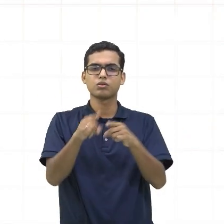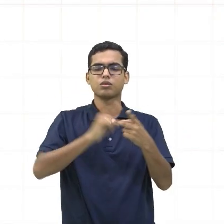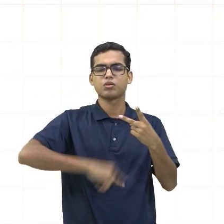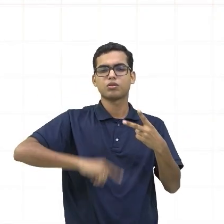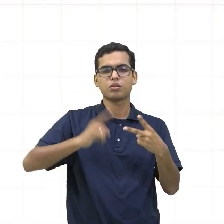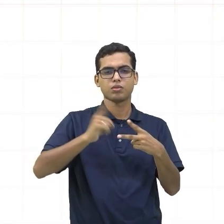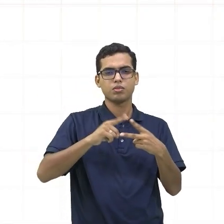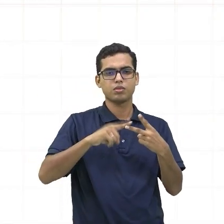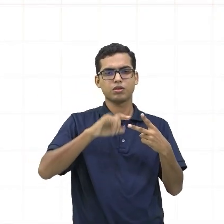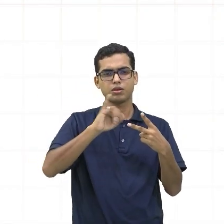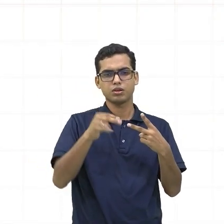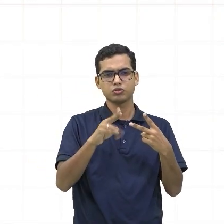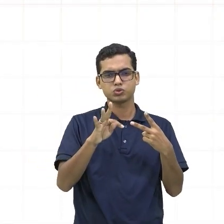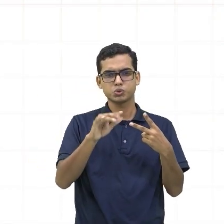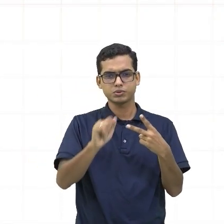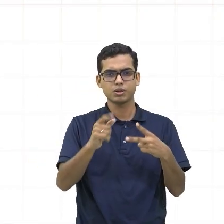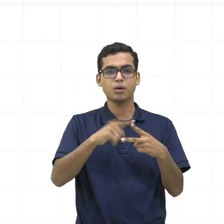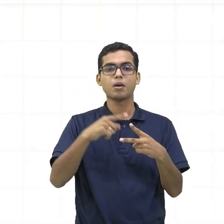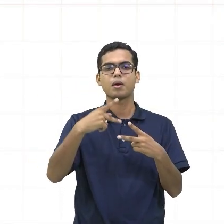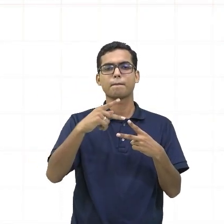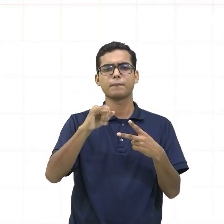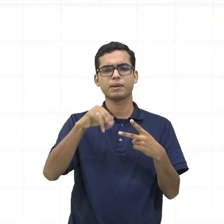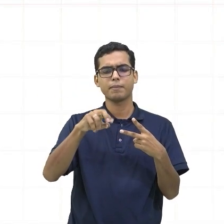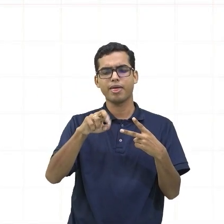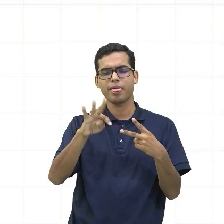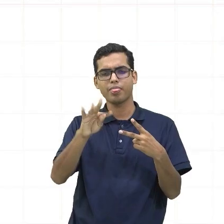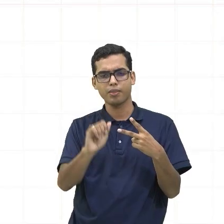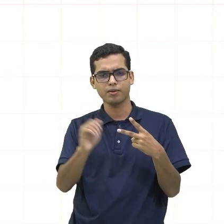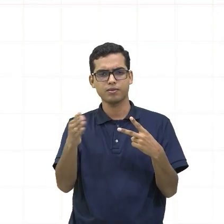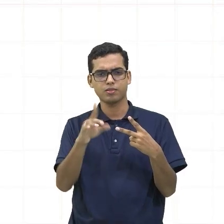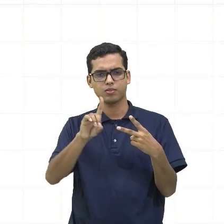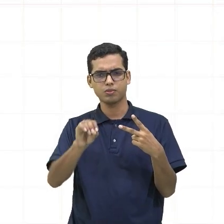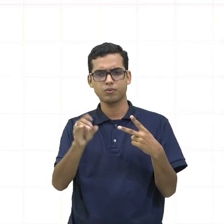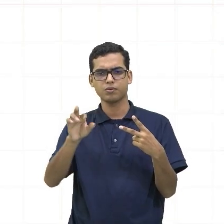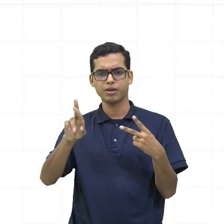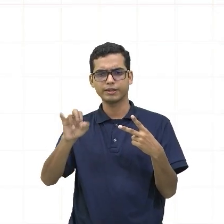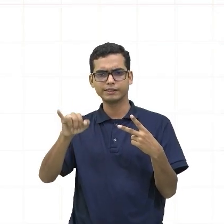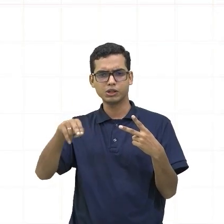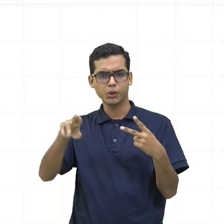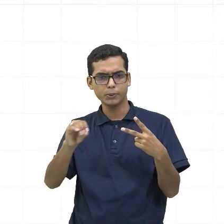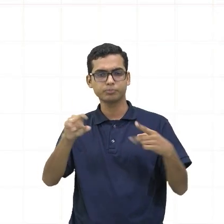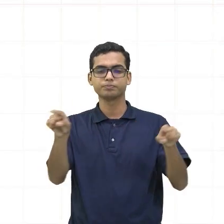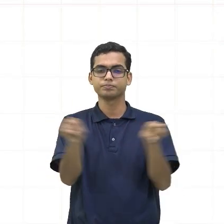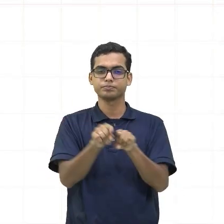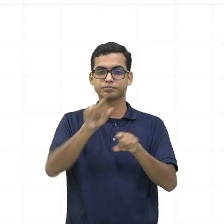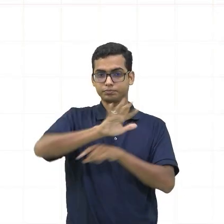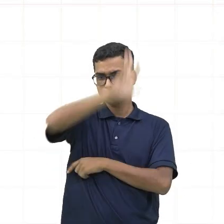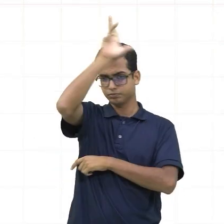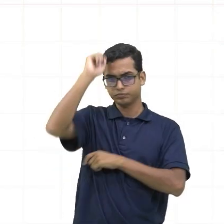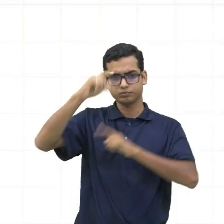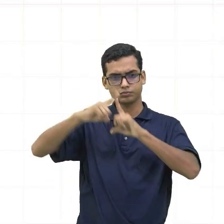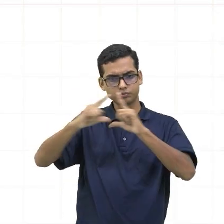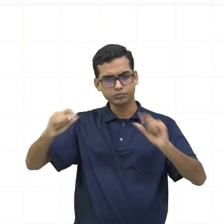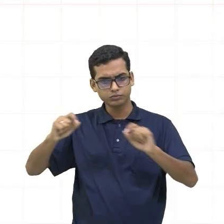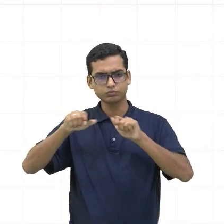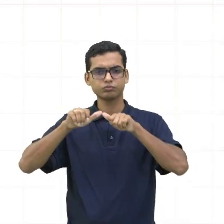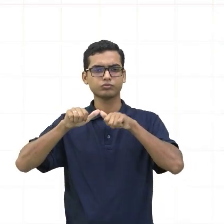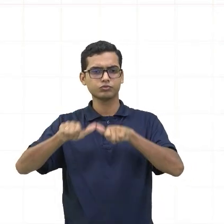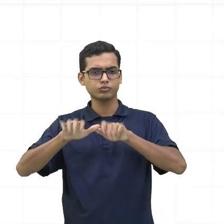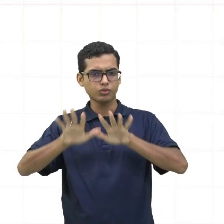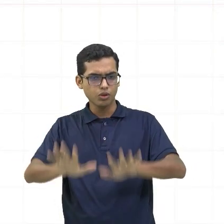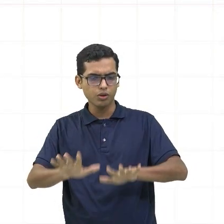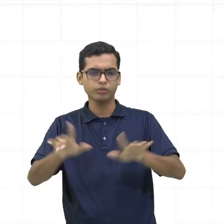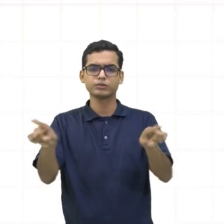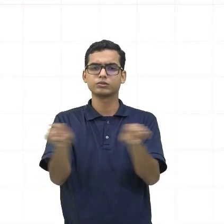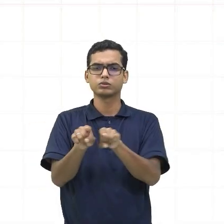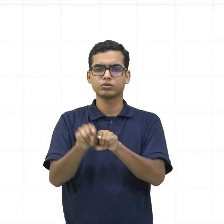reino na Amazônia. E no Amazonas, os japoneses eles se estabeleceram de início não